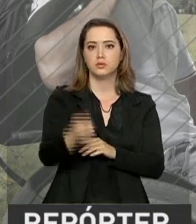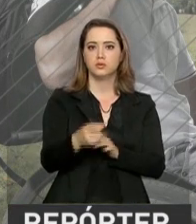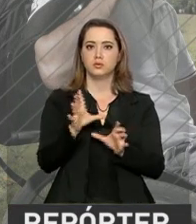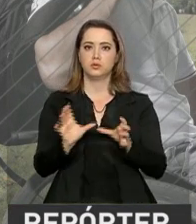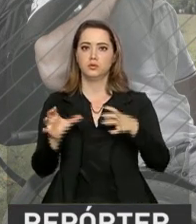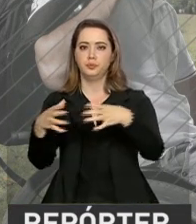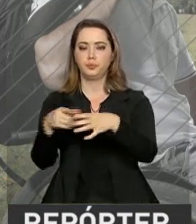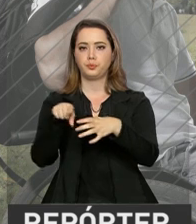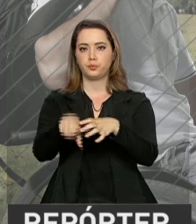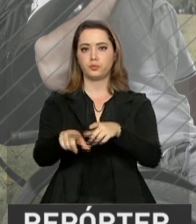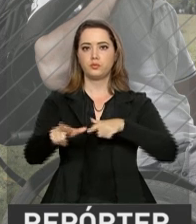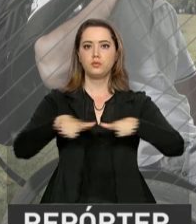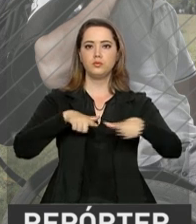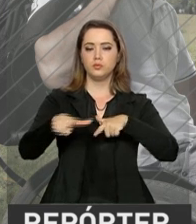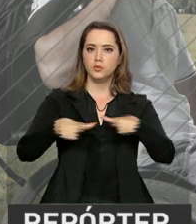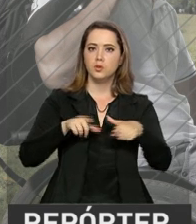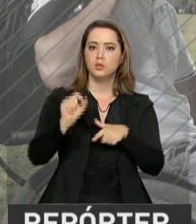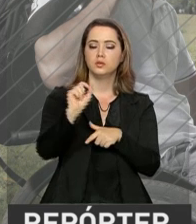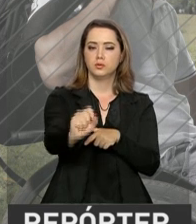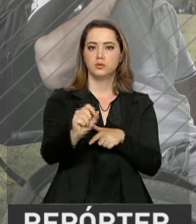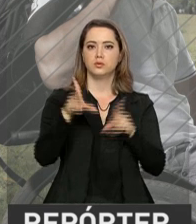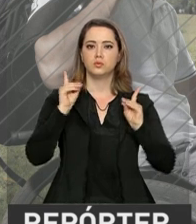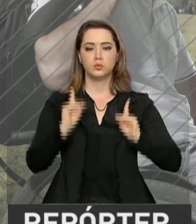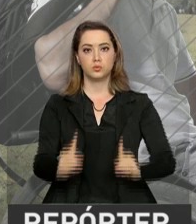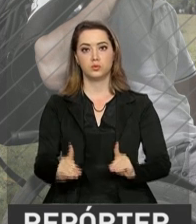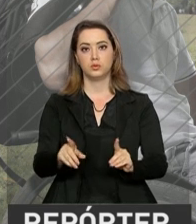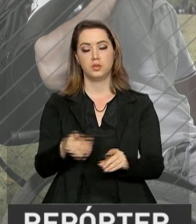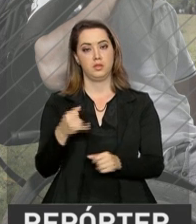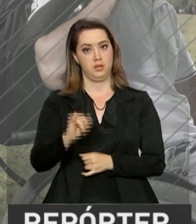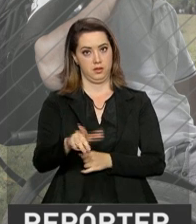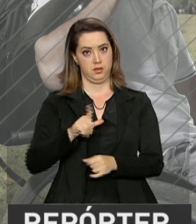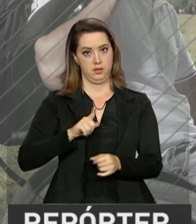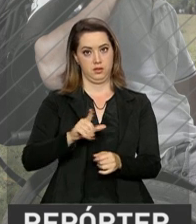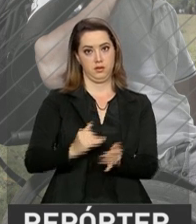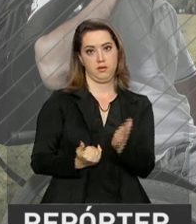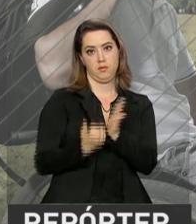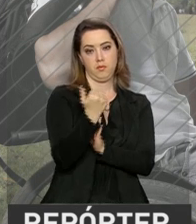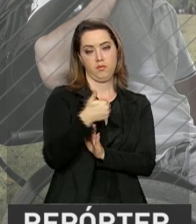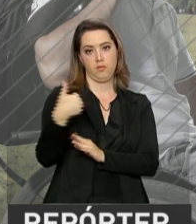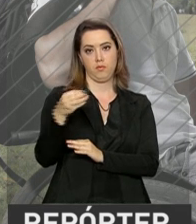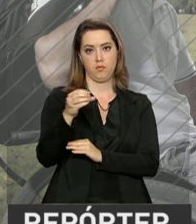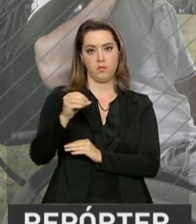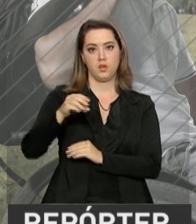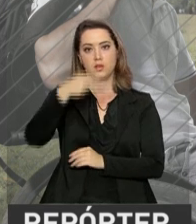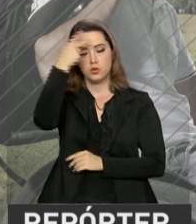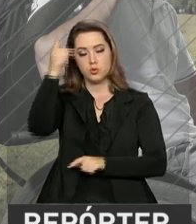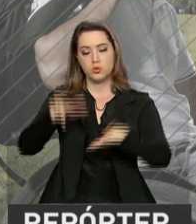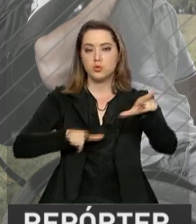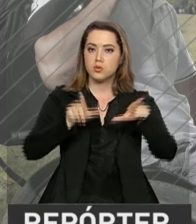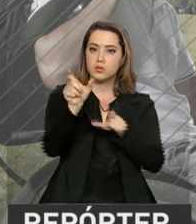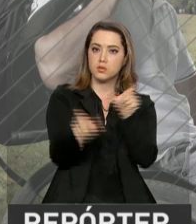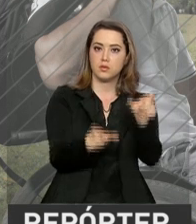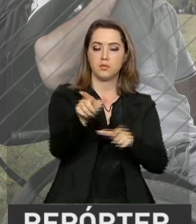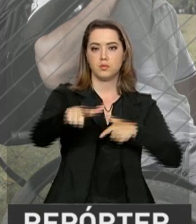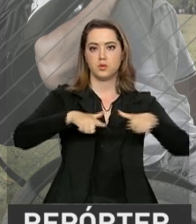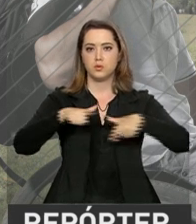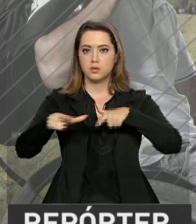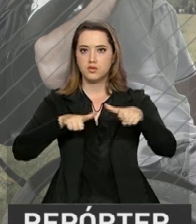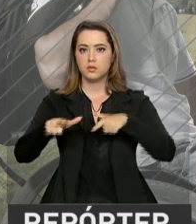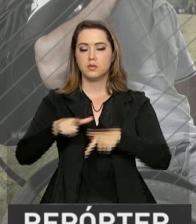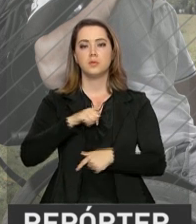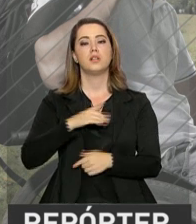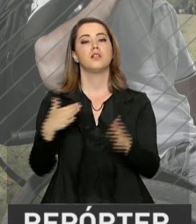reservar vagas para pessoas com deficiência as empresas que T mais de 100 funcionários para as que contam com até 200